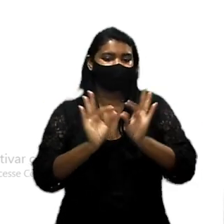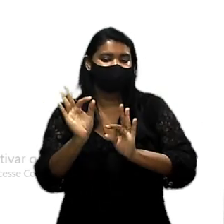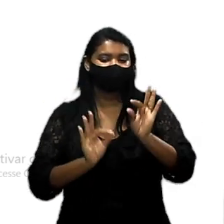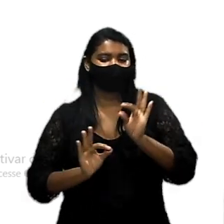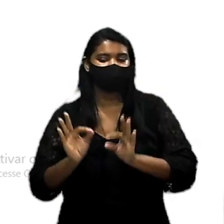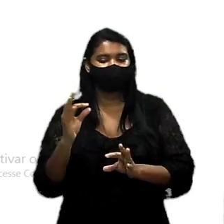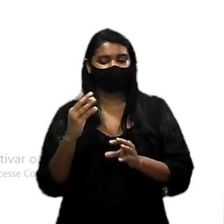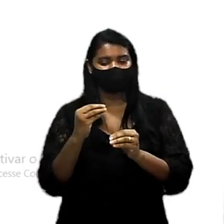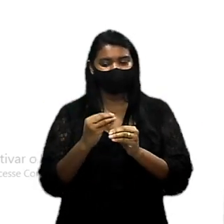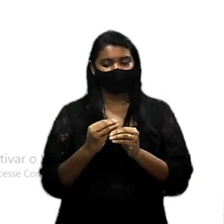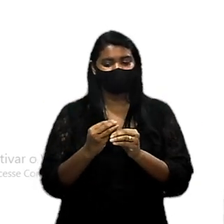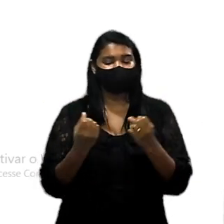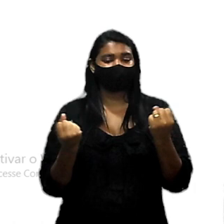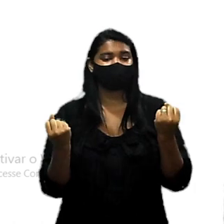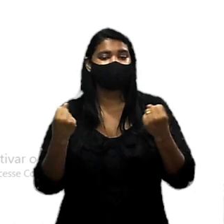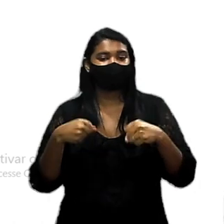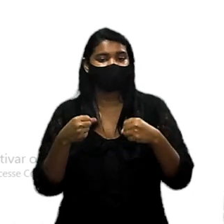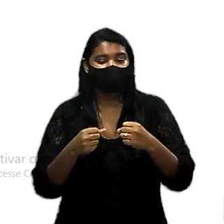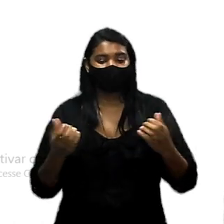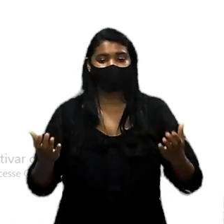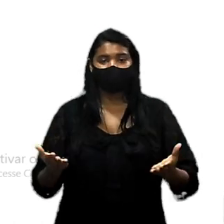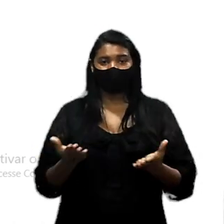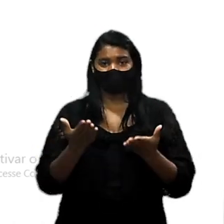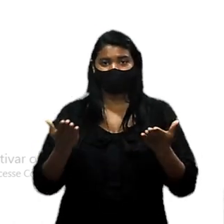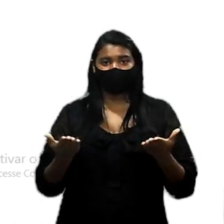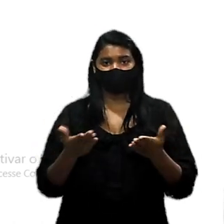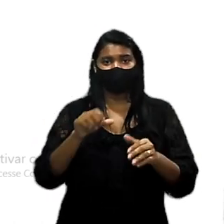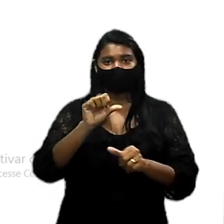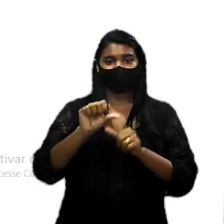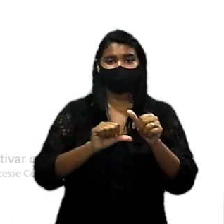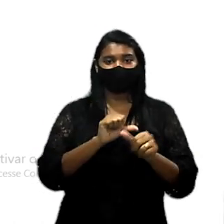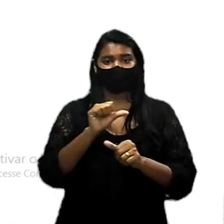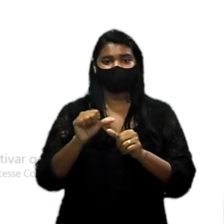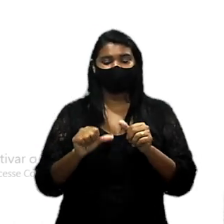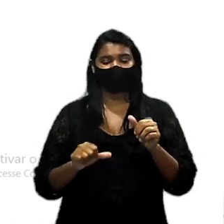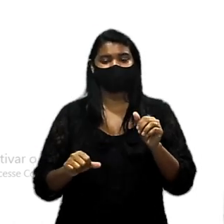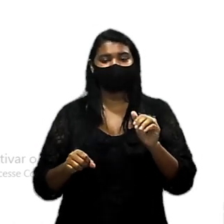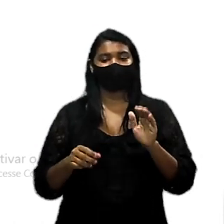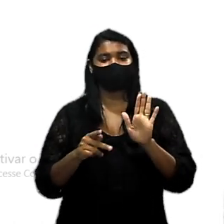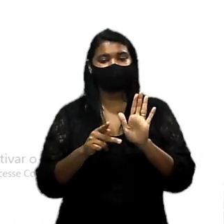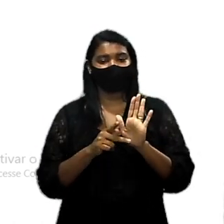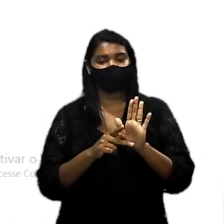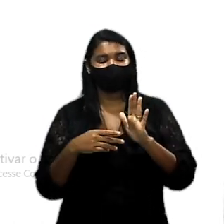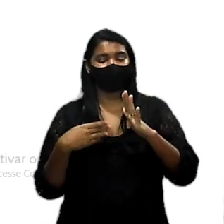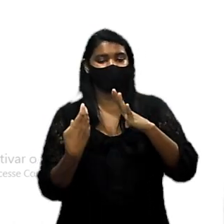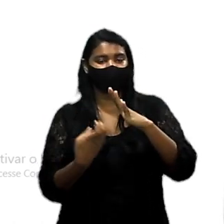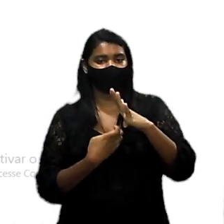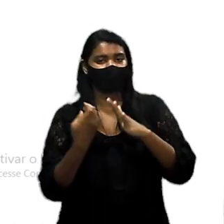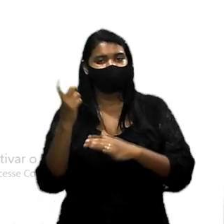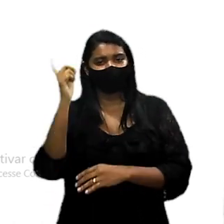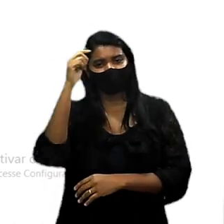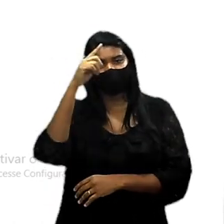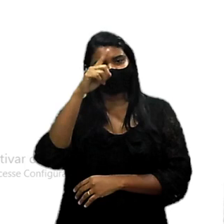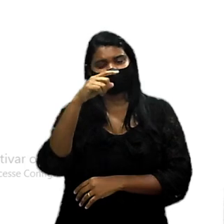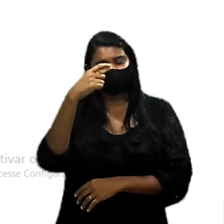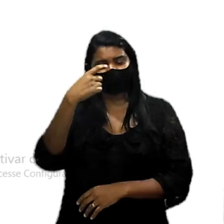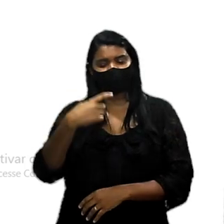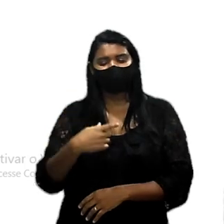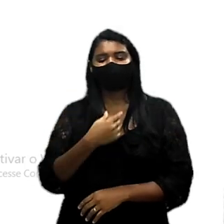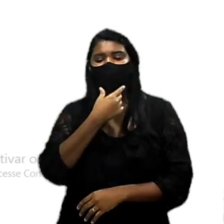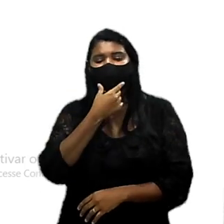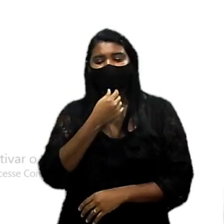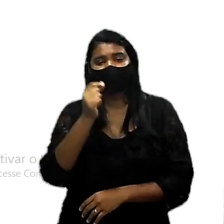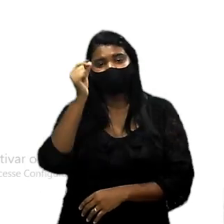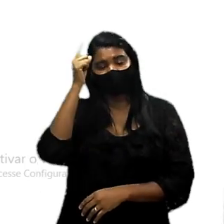organizações que precisam promover essas mudanças? Então, ela é mais difícil, né, que incutir no homem uma